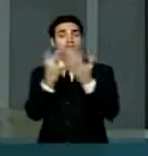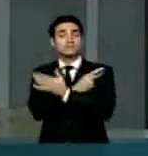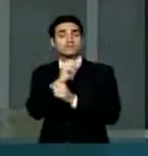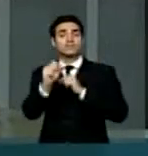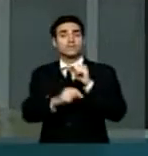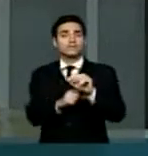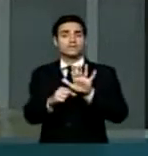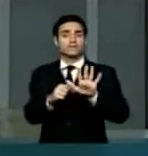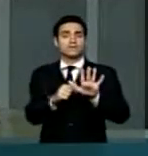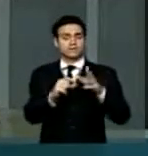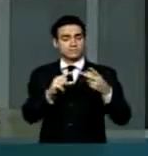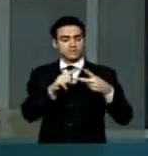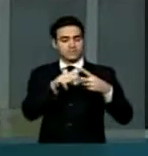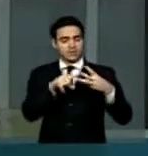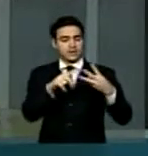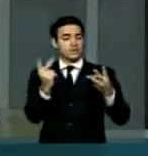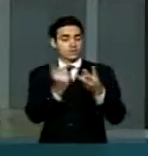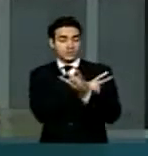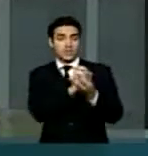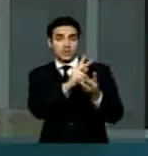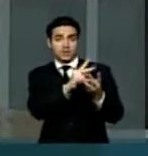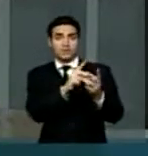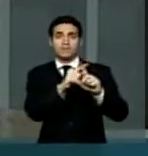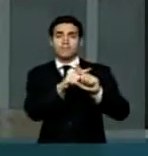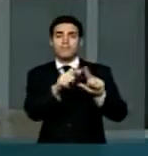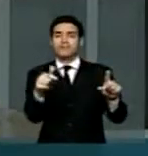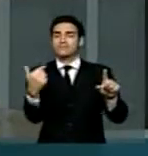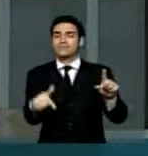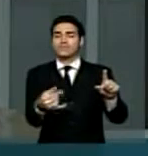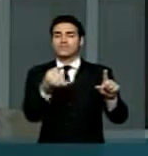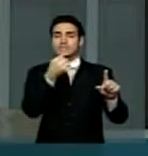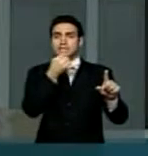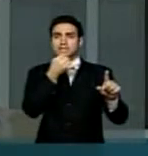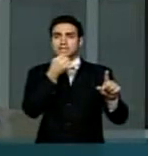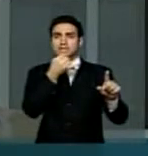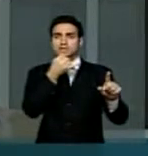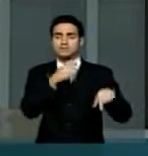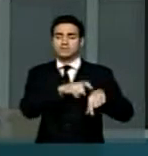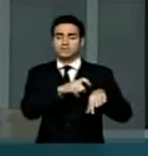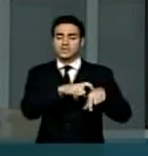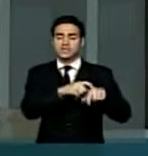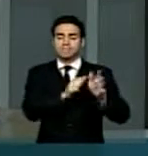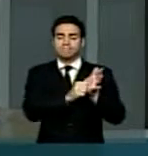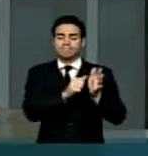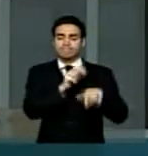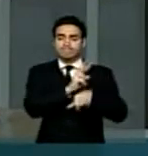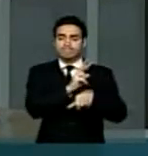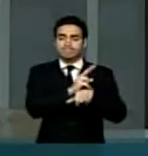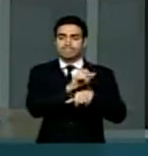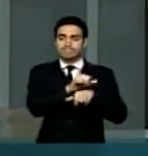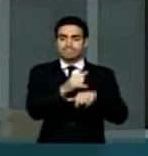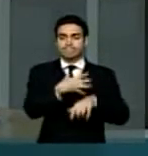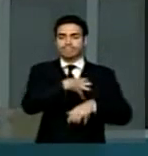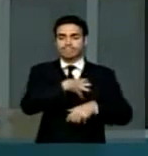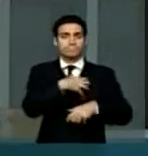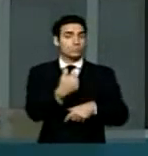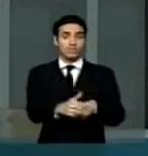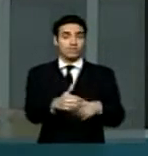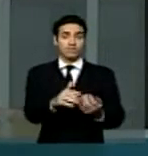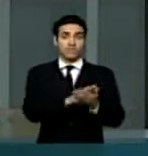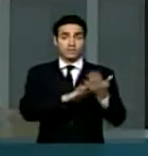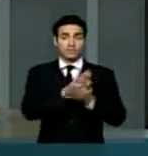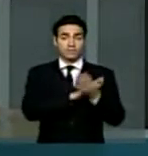ausência de luto desses períodos. Digo isso porque o colonialismo, ele aponta com a